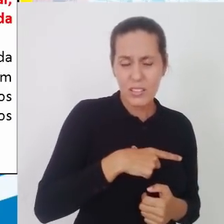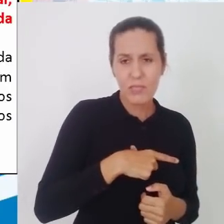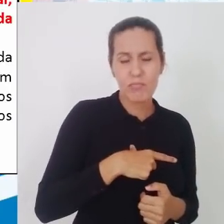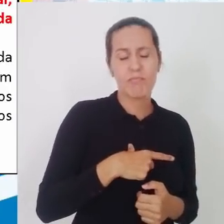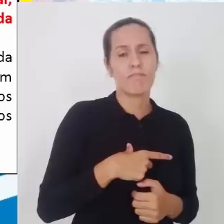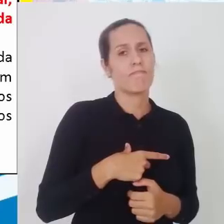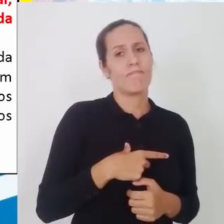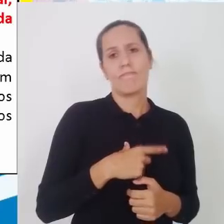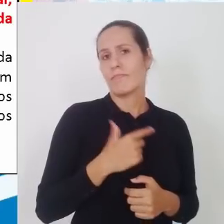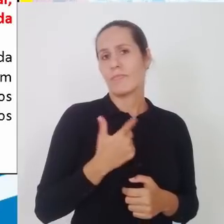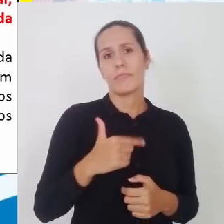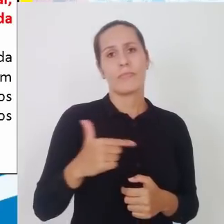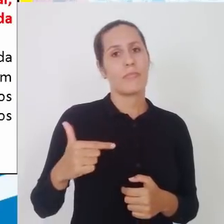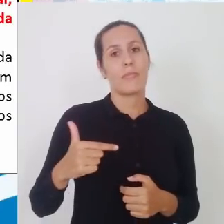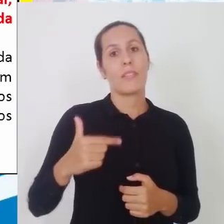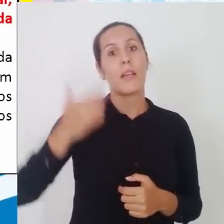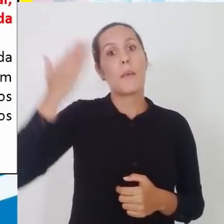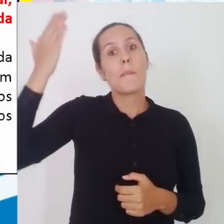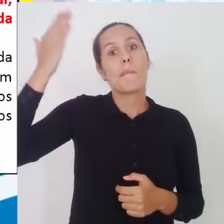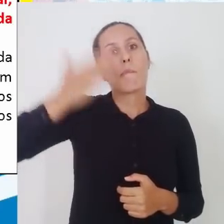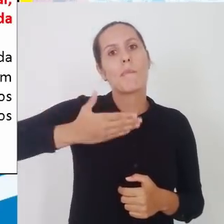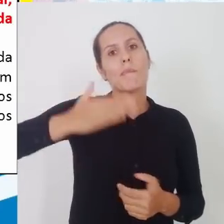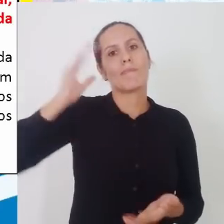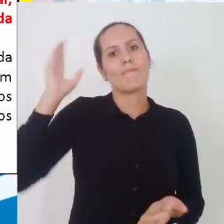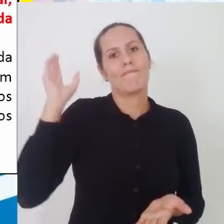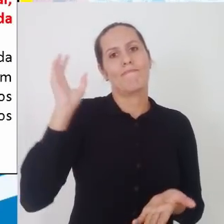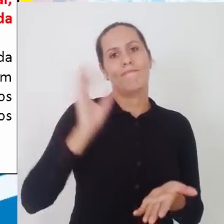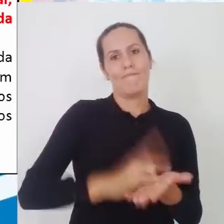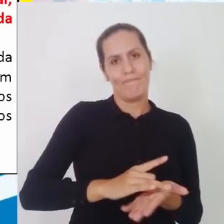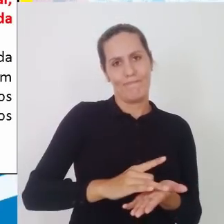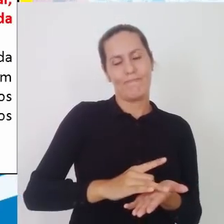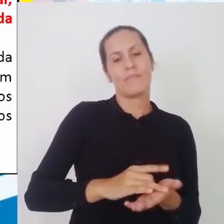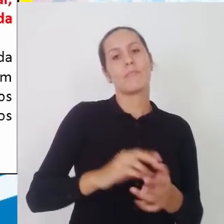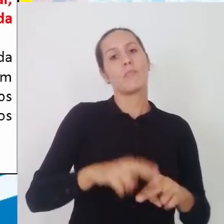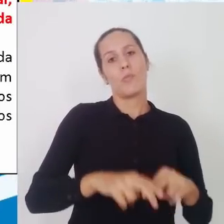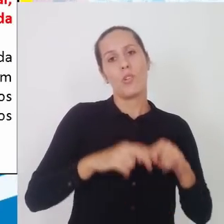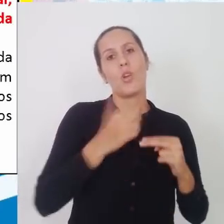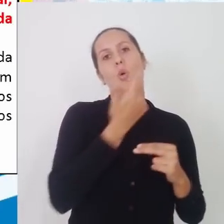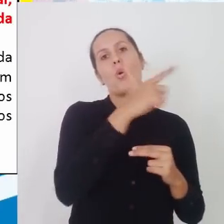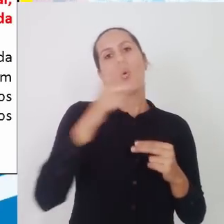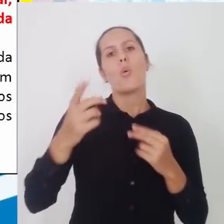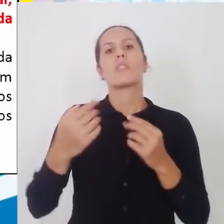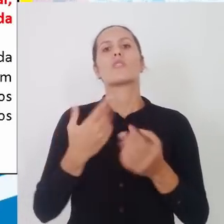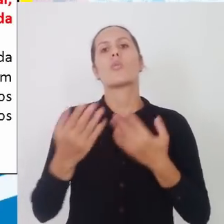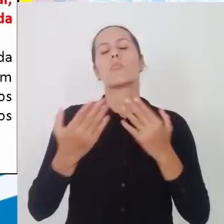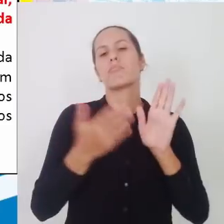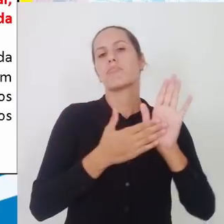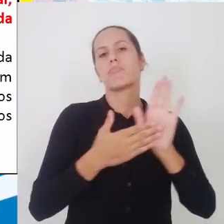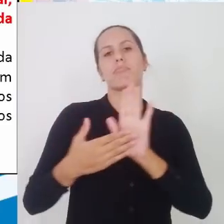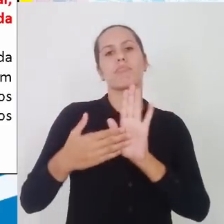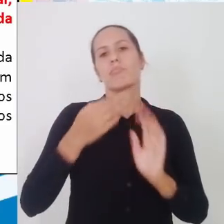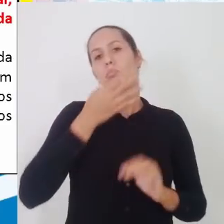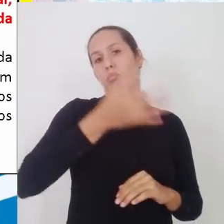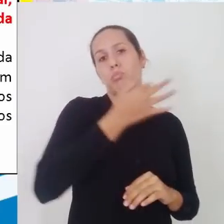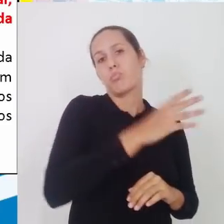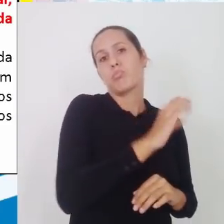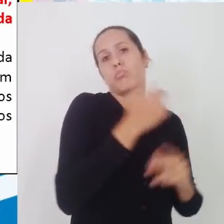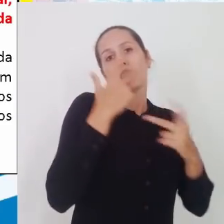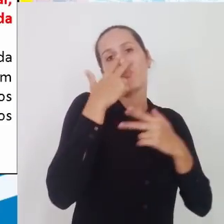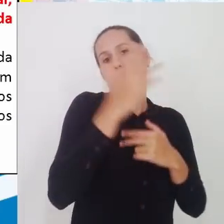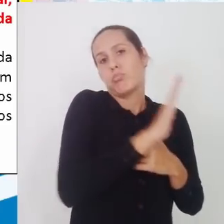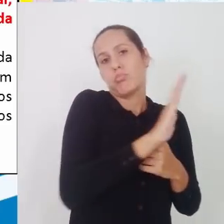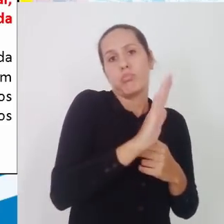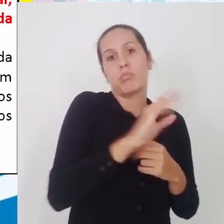existe nenhuma evidência oficial, já que todos os casos registrados são apenas suposições. Você observa que